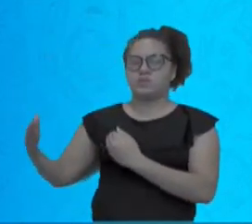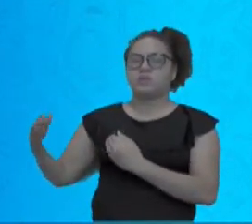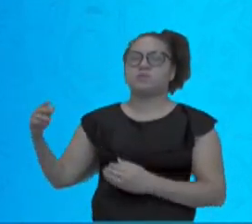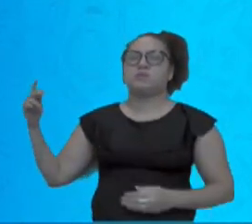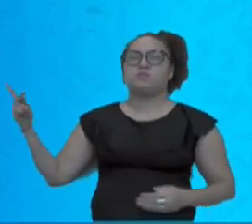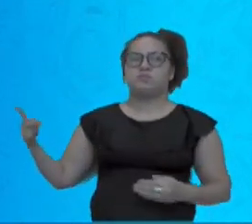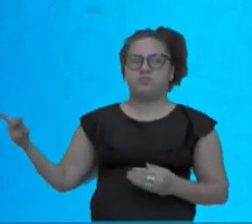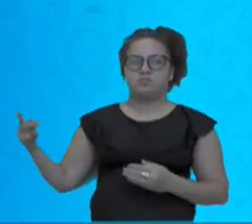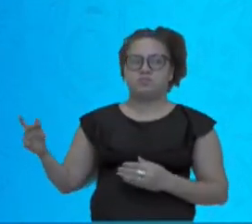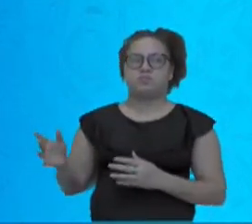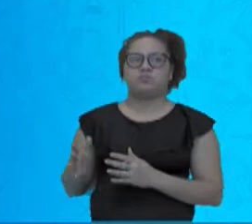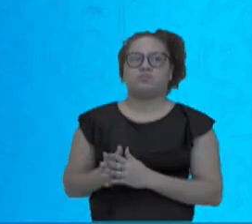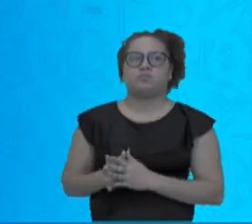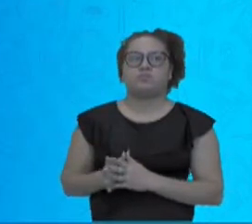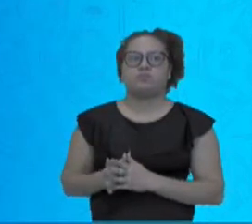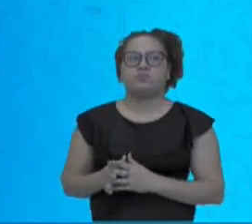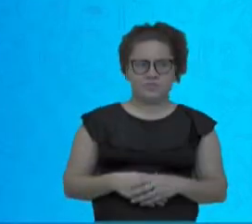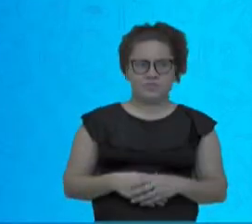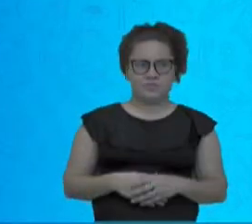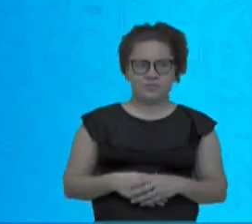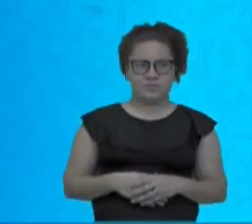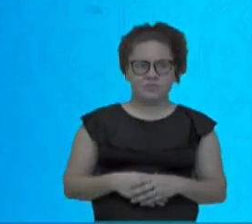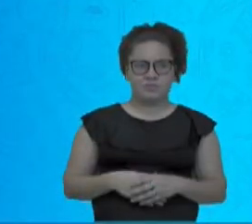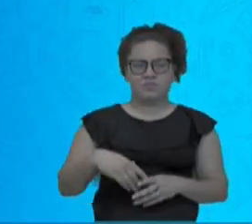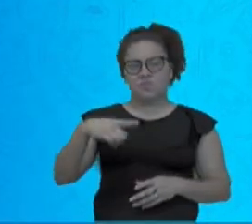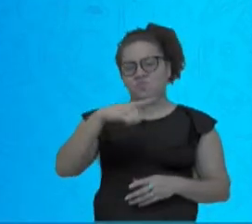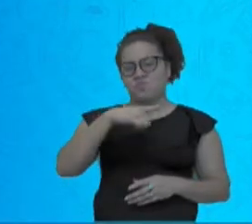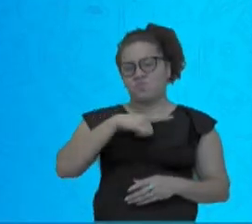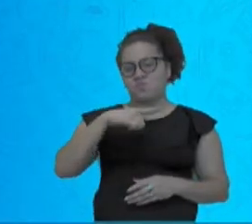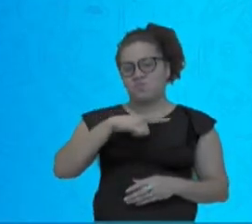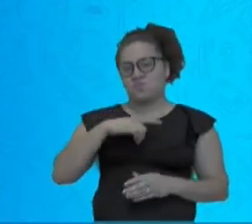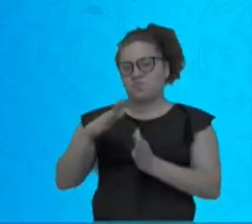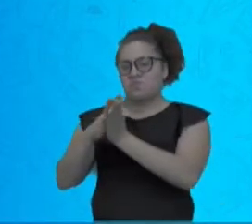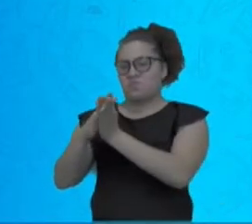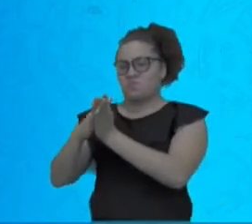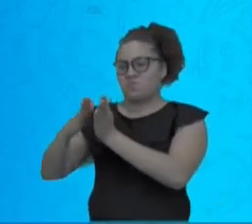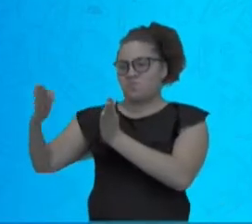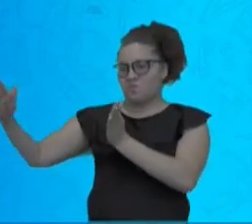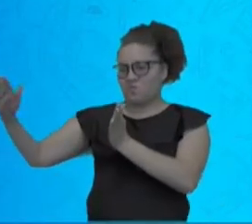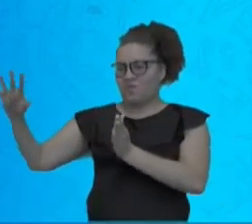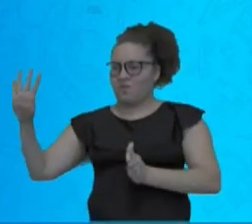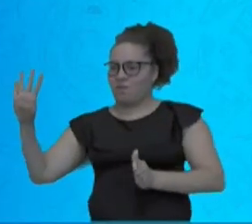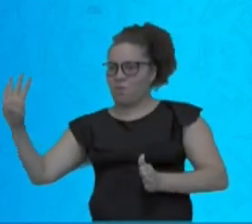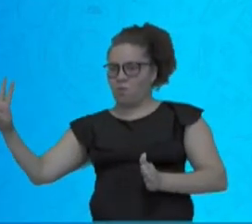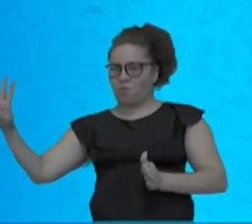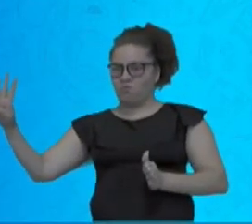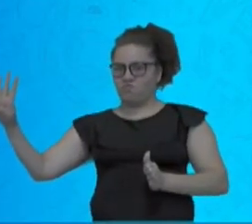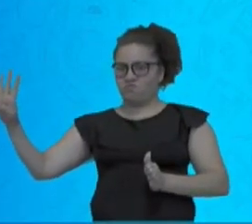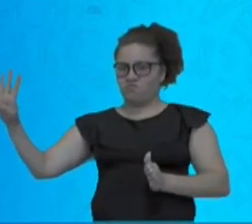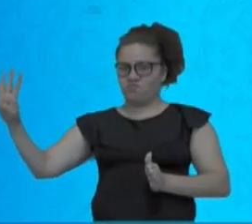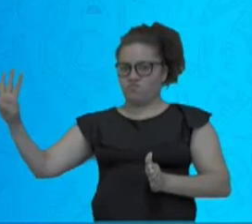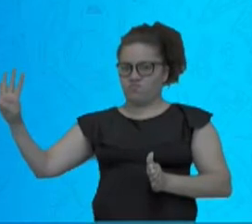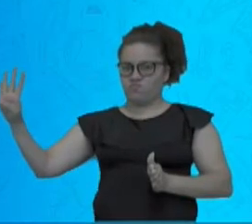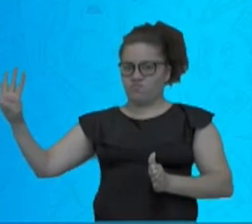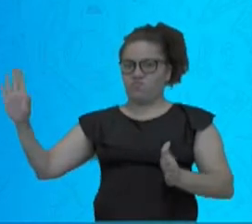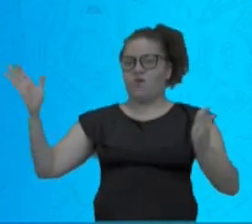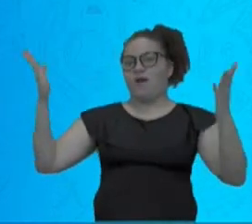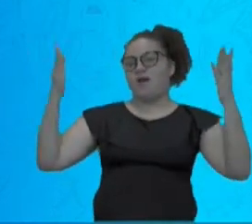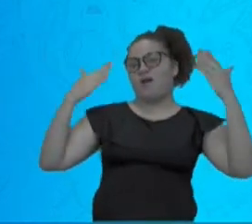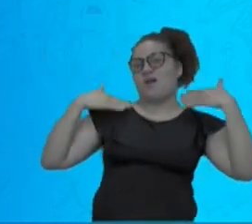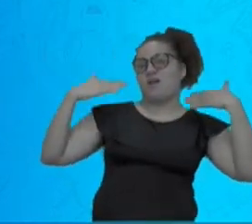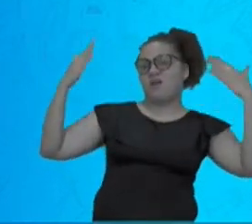No subtropical, nós temos as 4 estações: